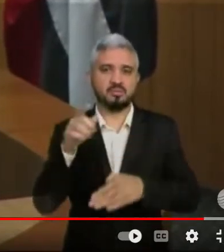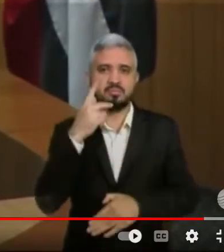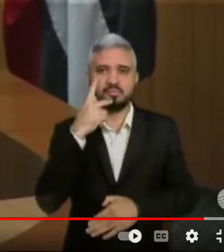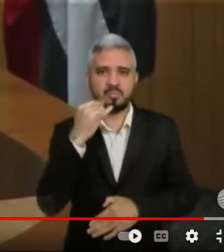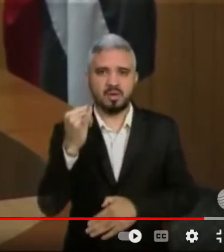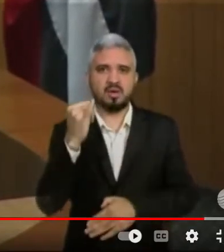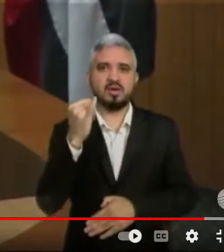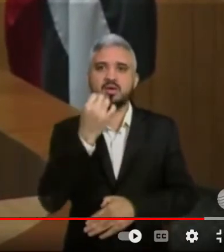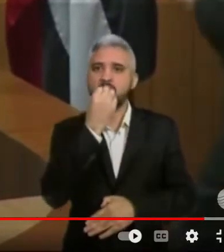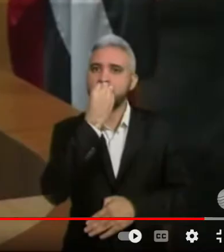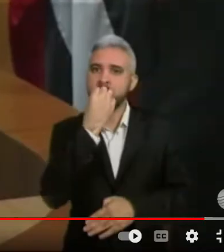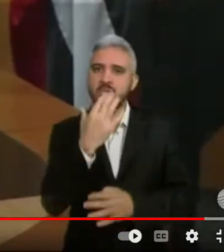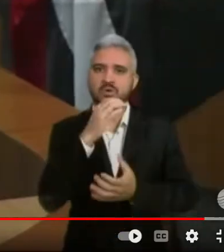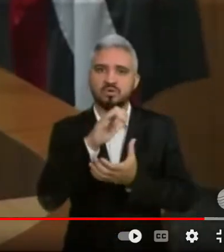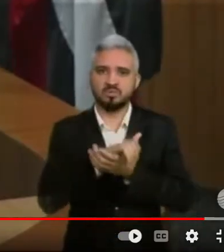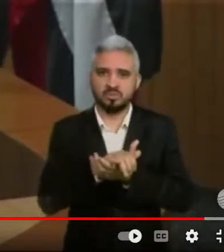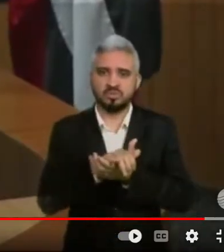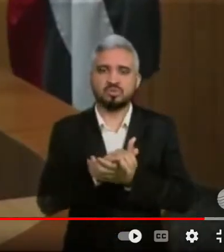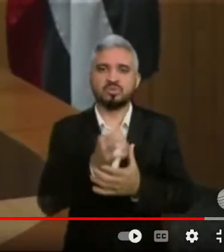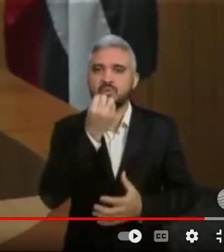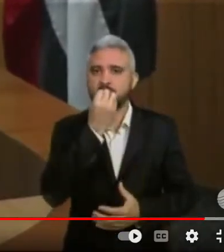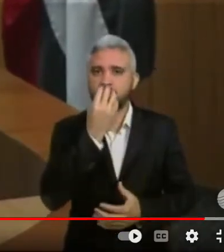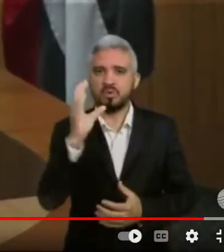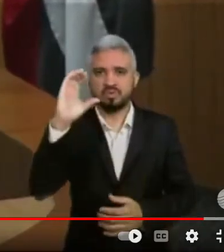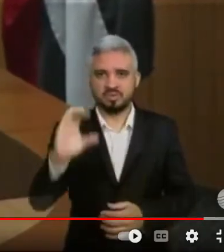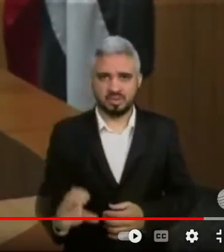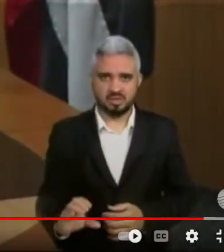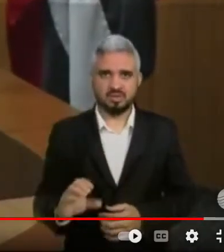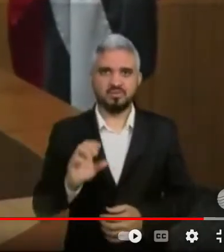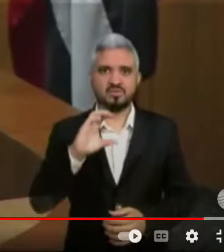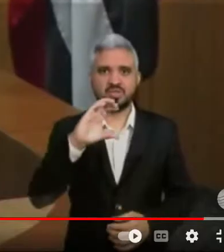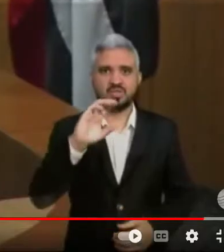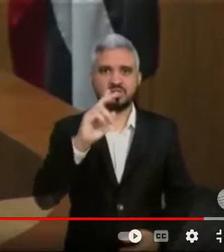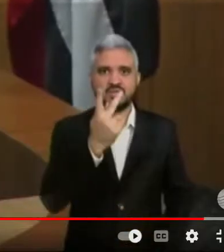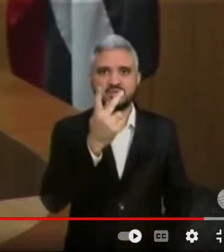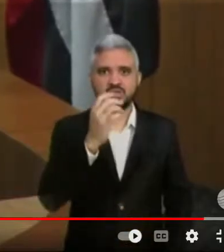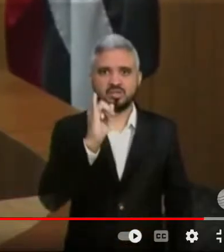o bom cidadão codoense, que é o Chiquinho FC, com